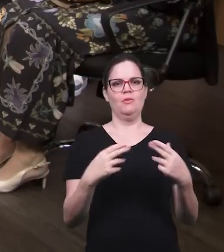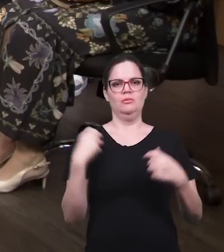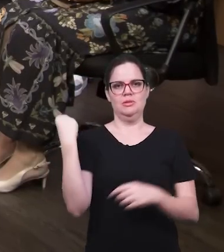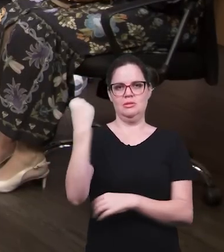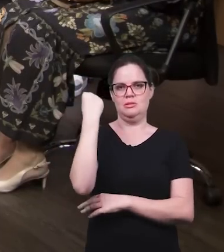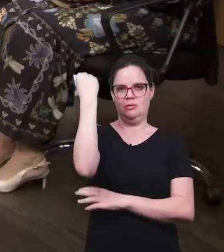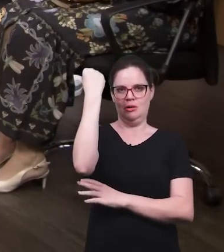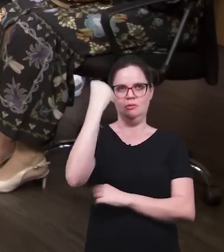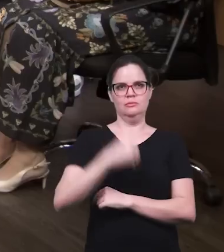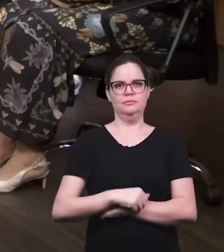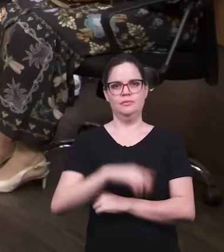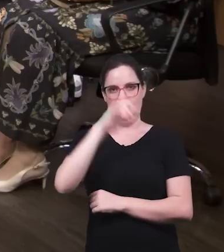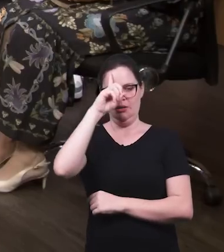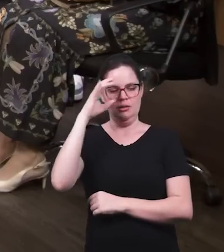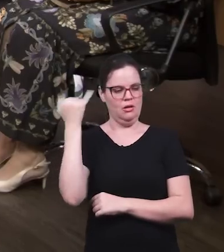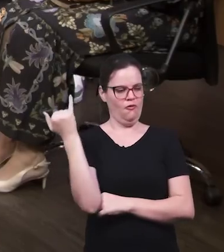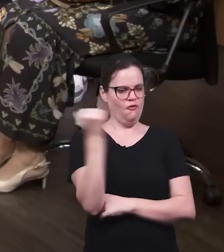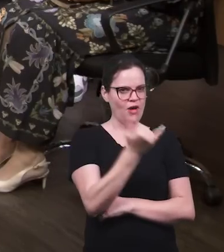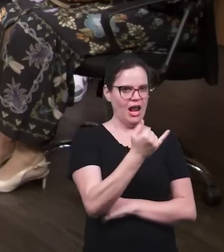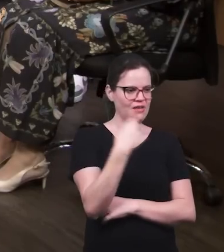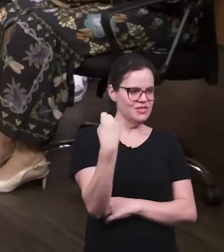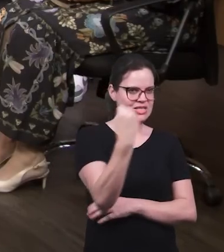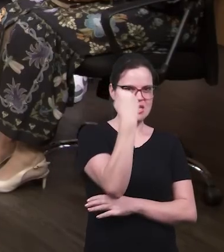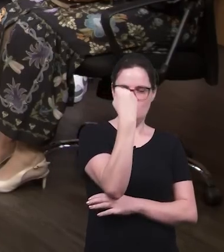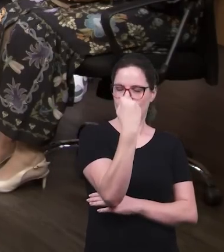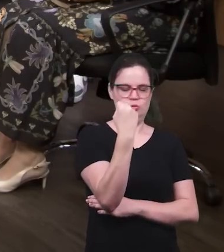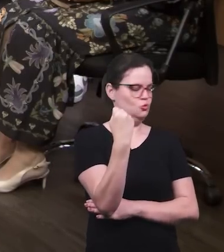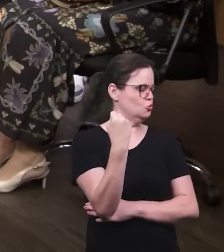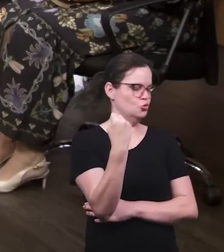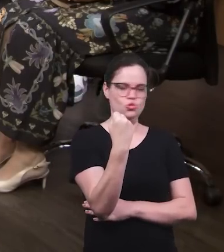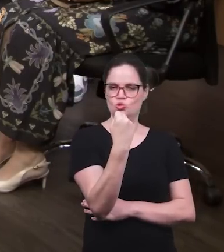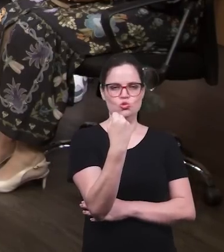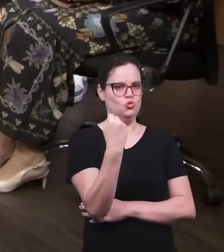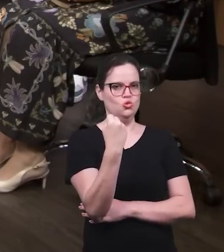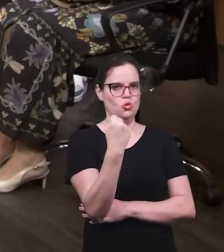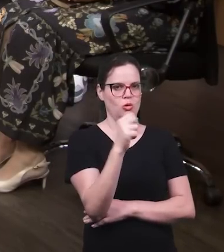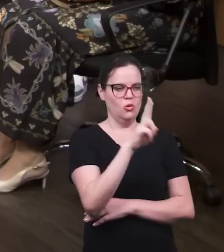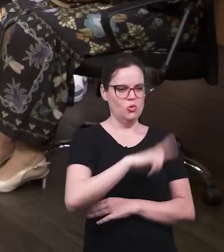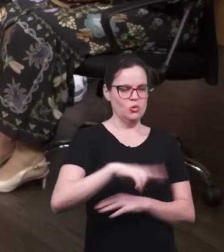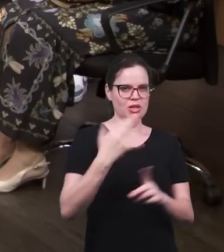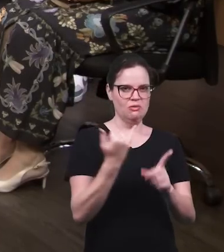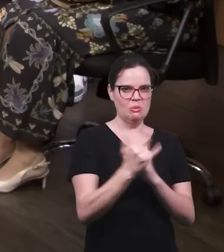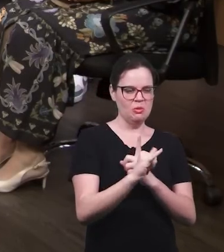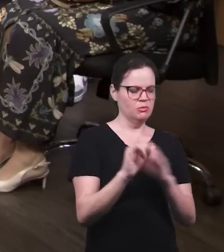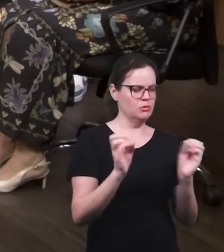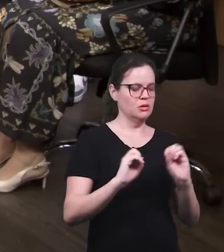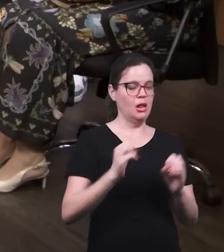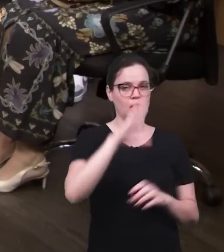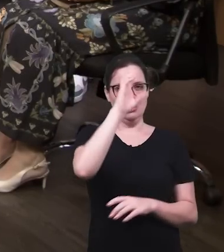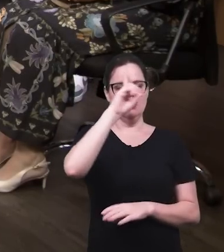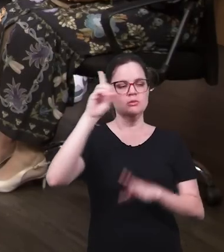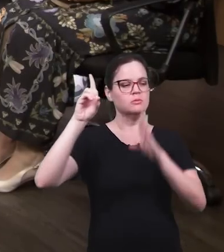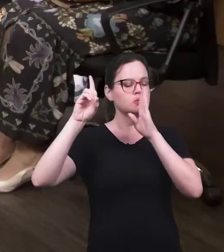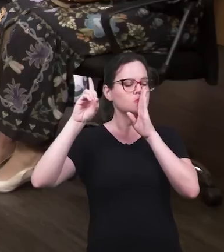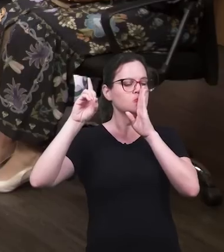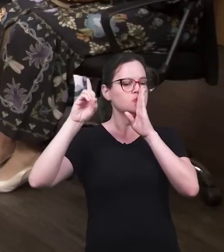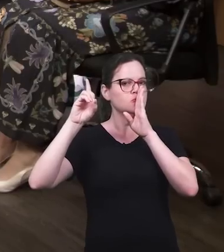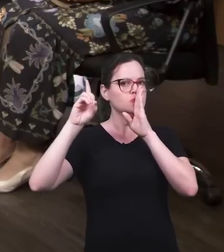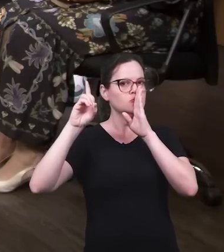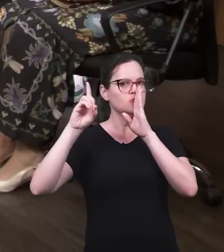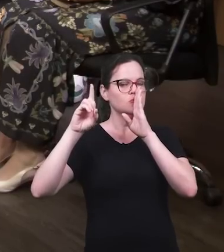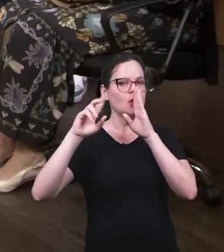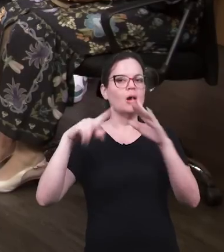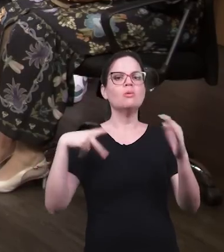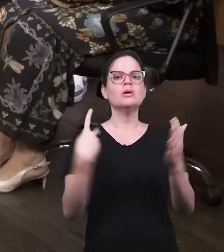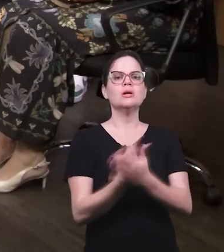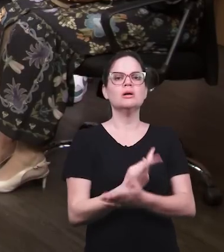Saul. Deus não falava com Saul mais nem pelos profetas, nem pelo Urim e Tumim. Deus se calou. E